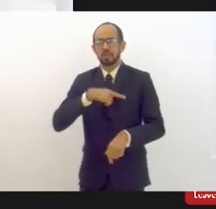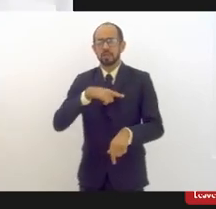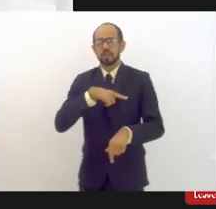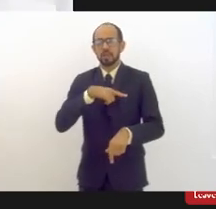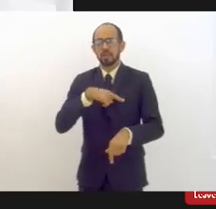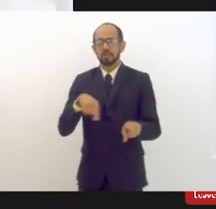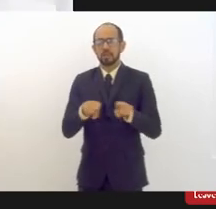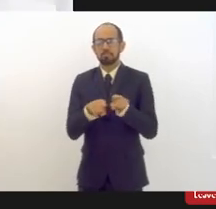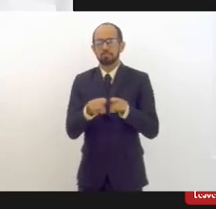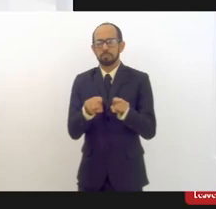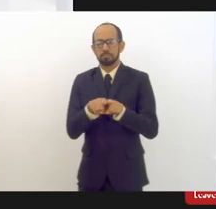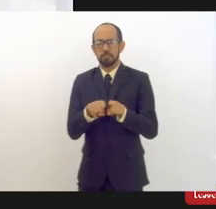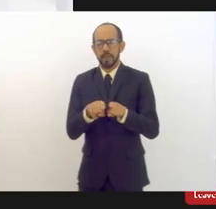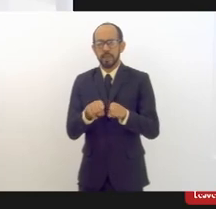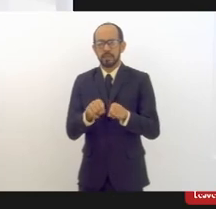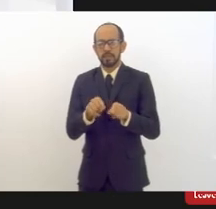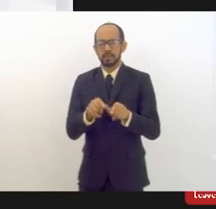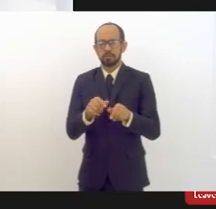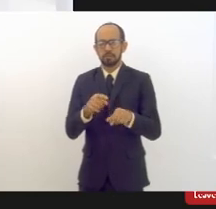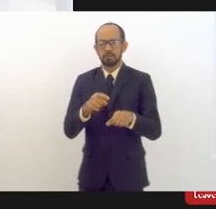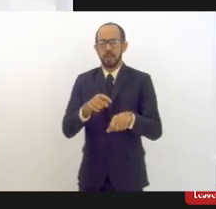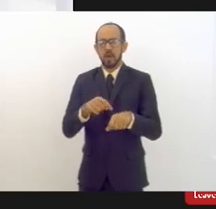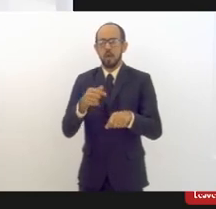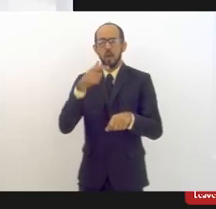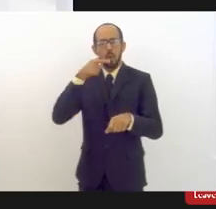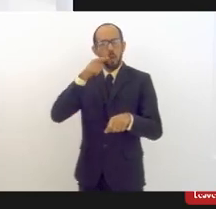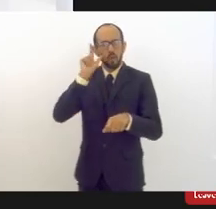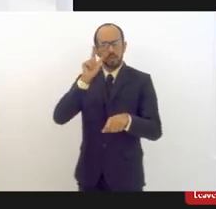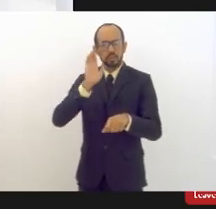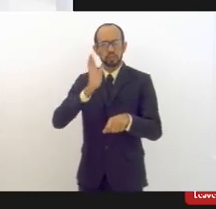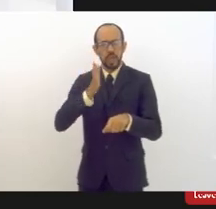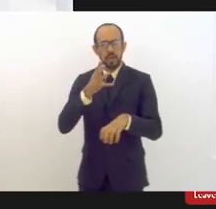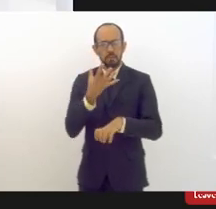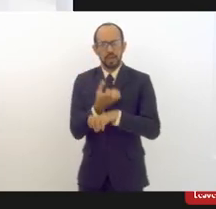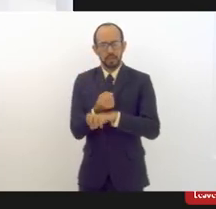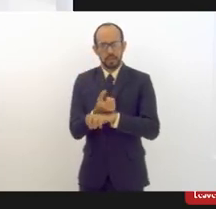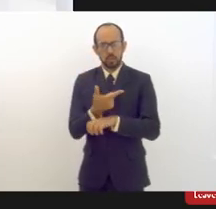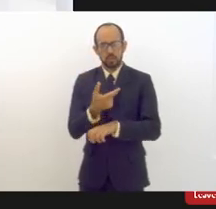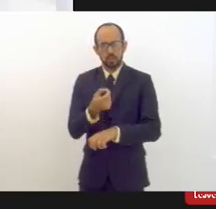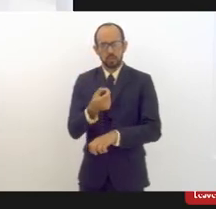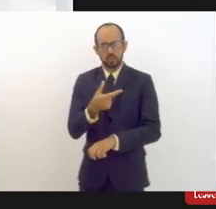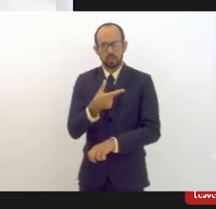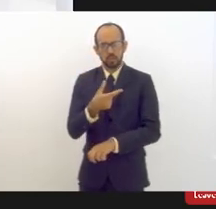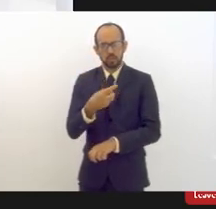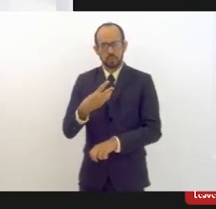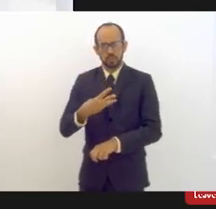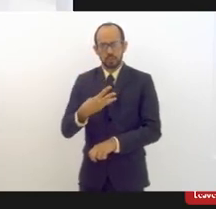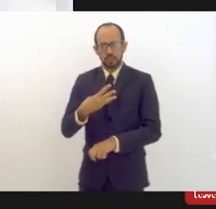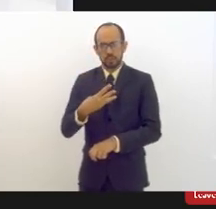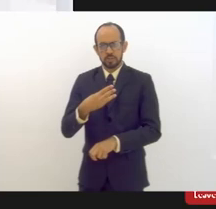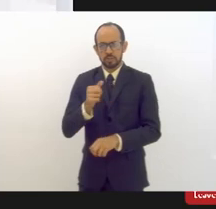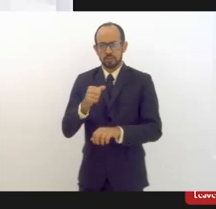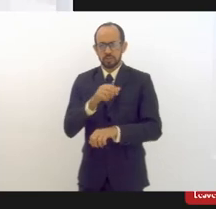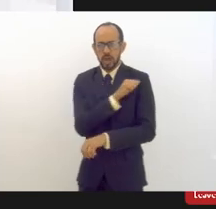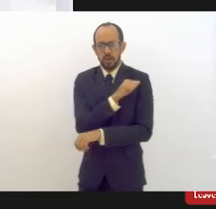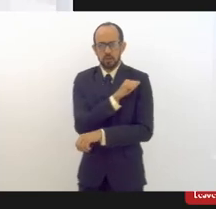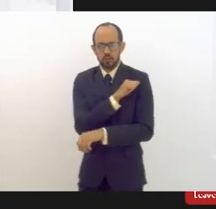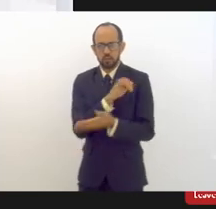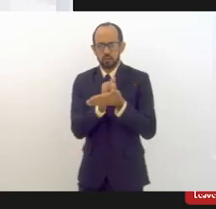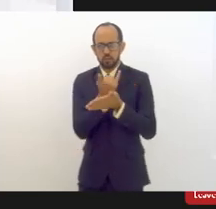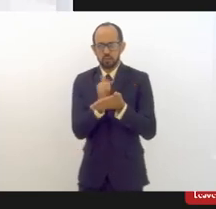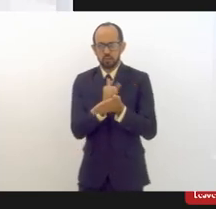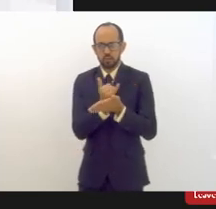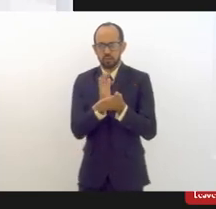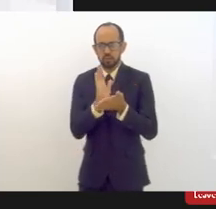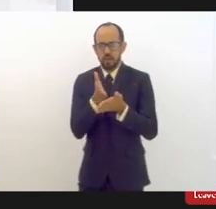período de matrícula em 23 ontem, né? Já temos um número de alunos inscritos, já foi encerrado o